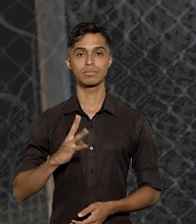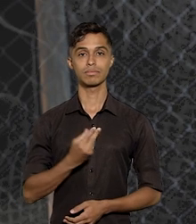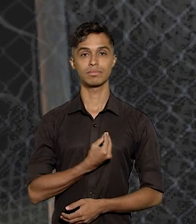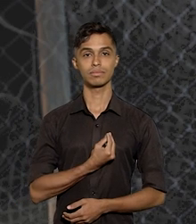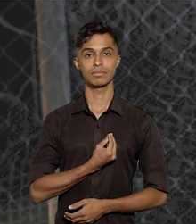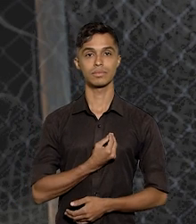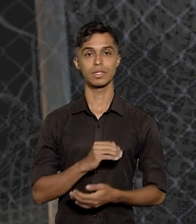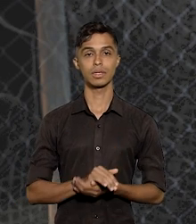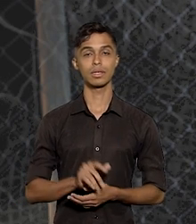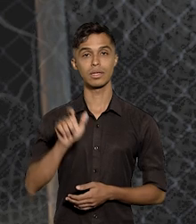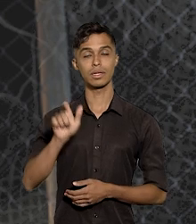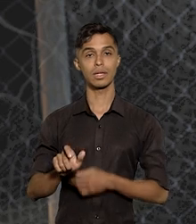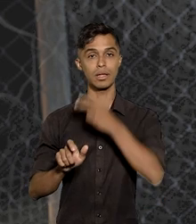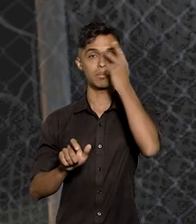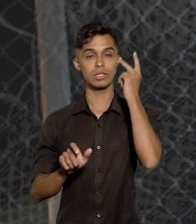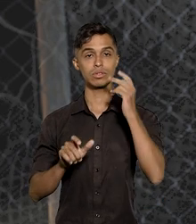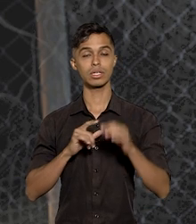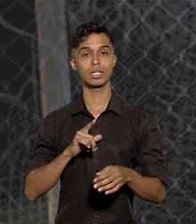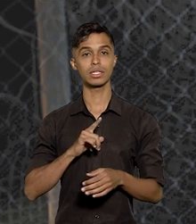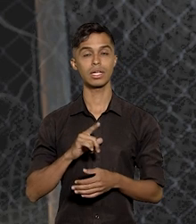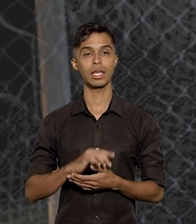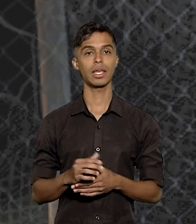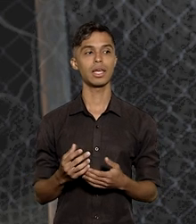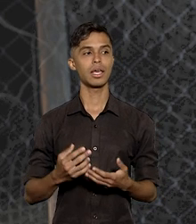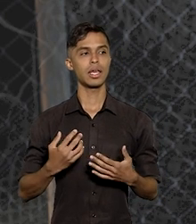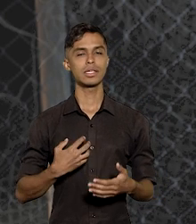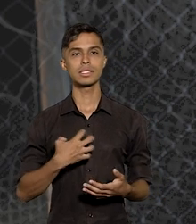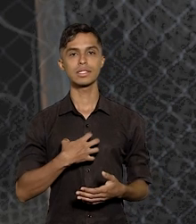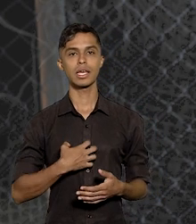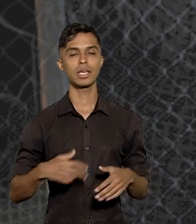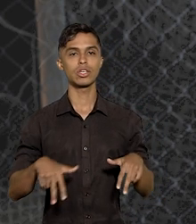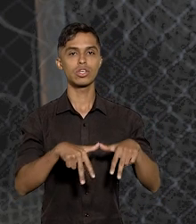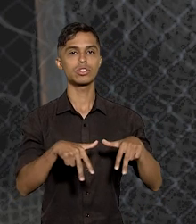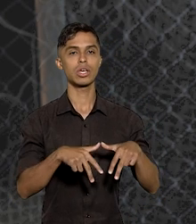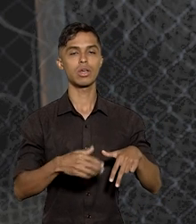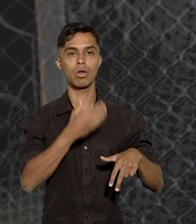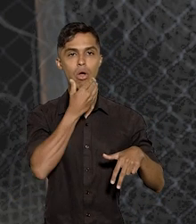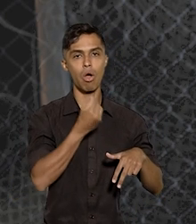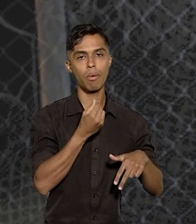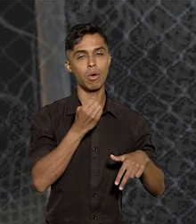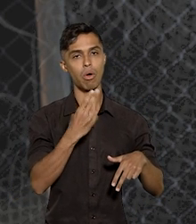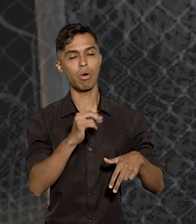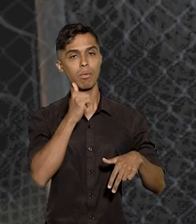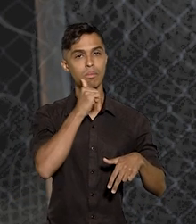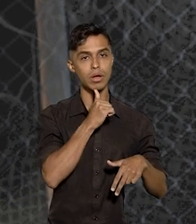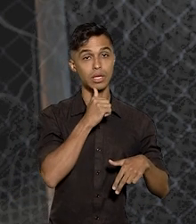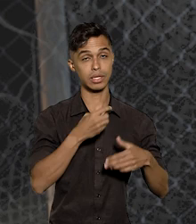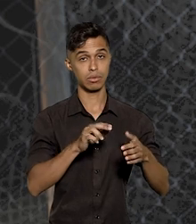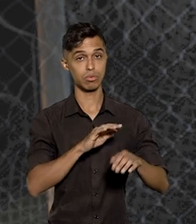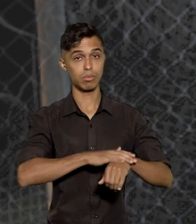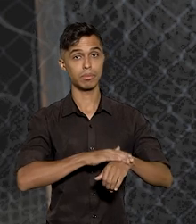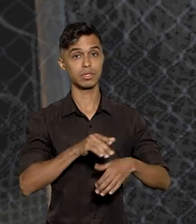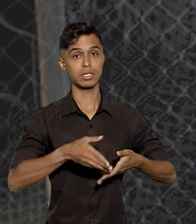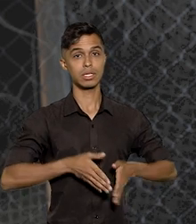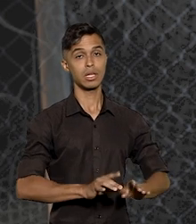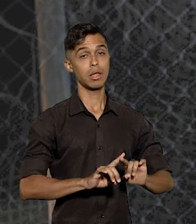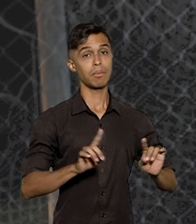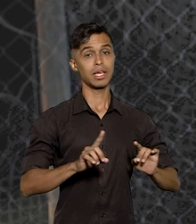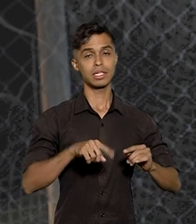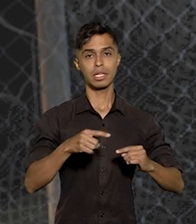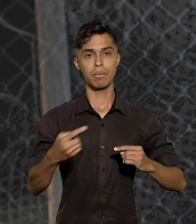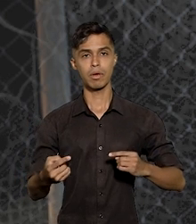transexual. Pessoa identificada como pertencente ao gênero masculino ou feminino no nascimento, mas que